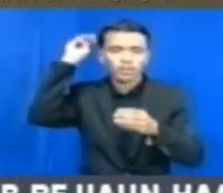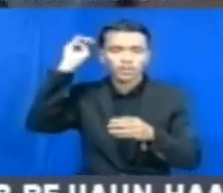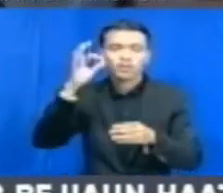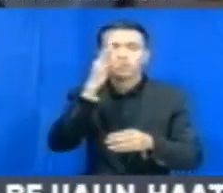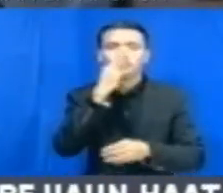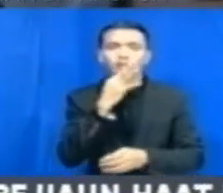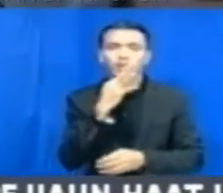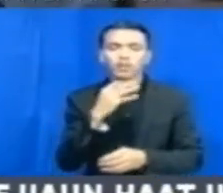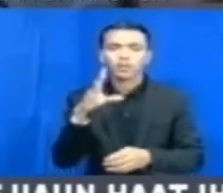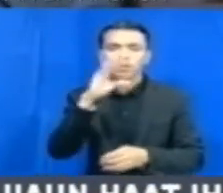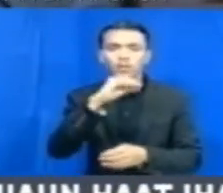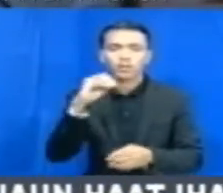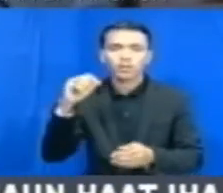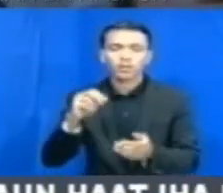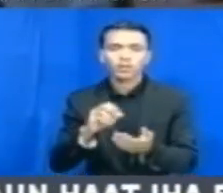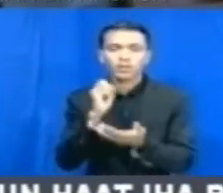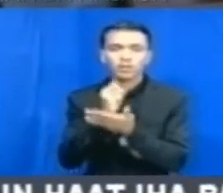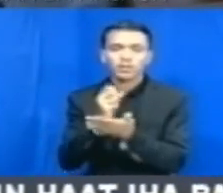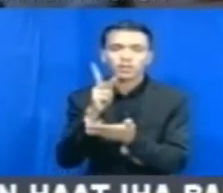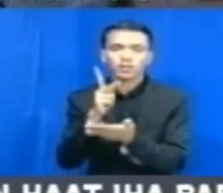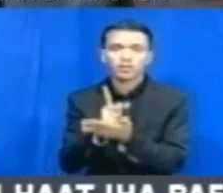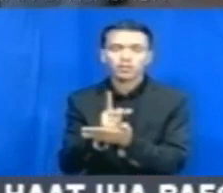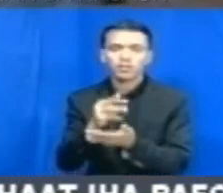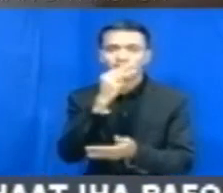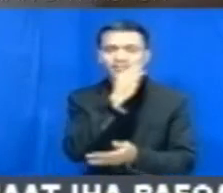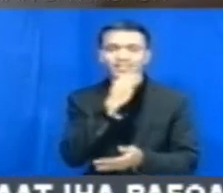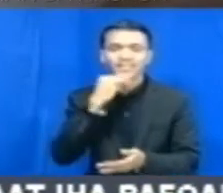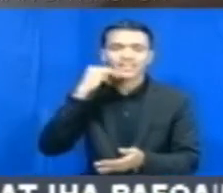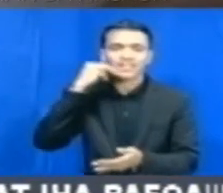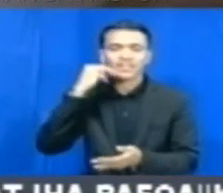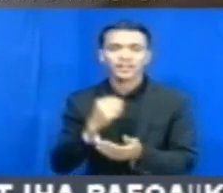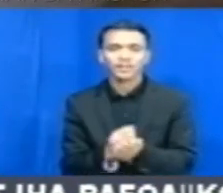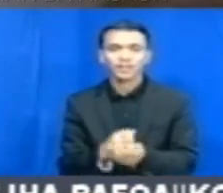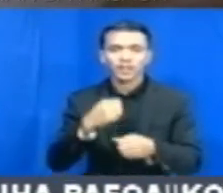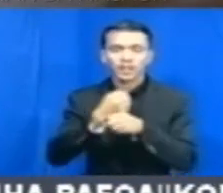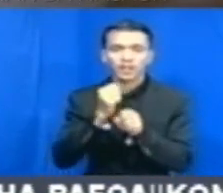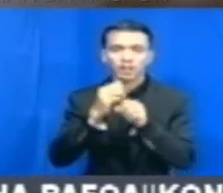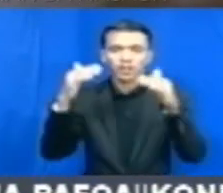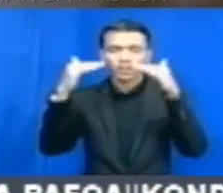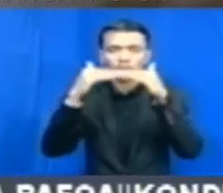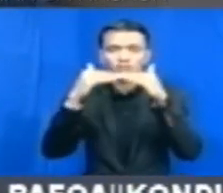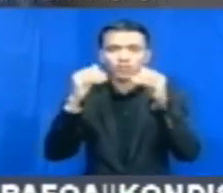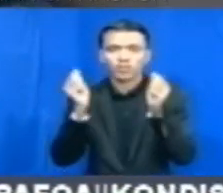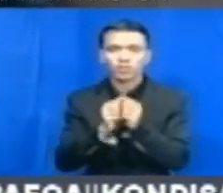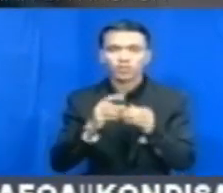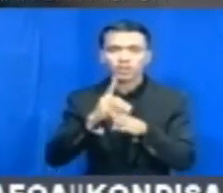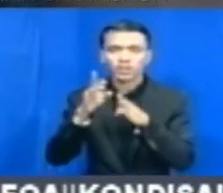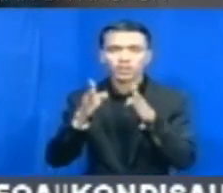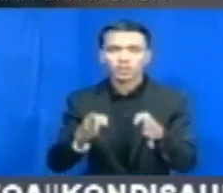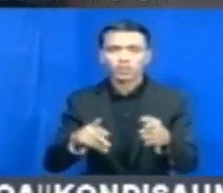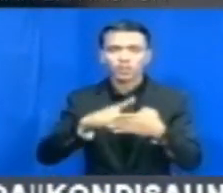Magalhães, no Secretário de Estado de Comunicação Social, Mirício Juvenal Acara, ao encontro cortesia ao Diretor